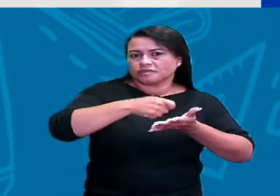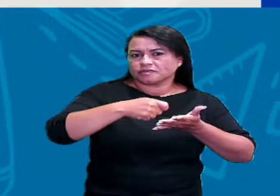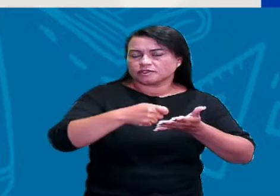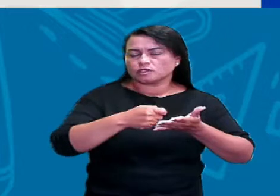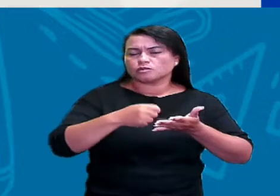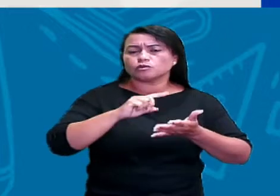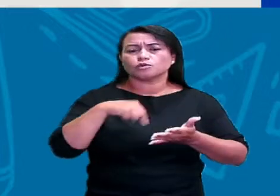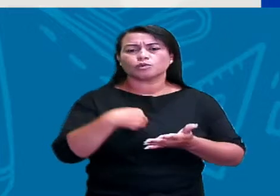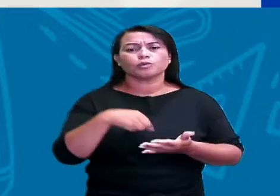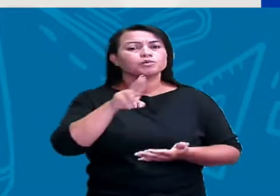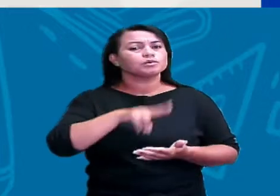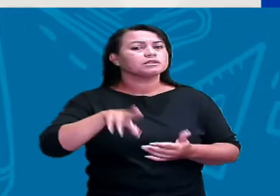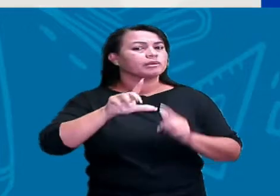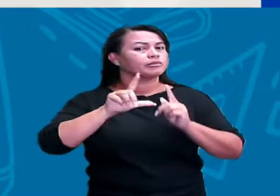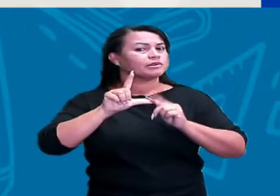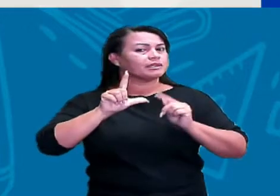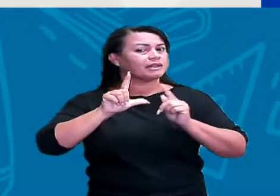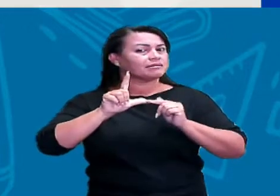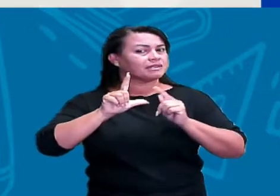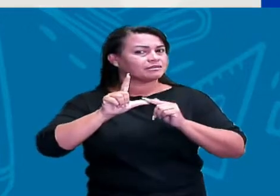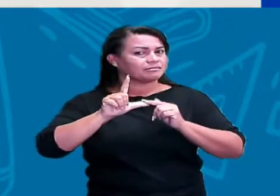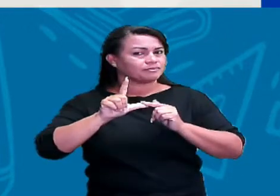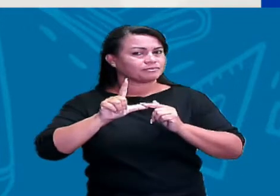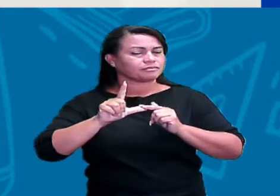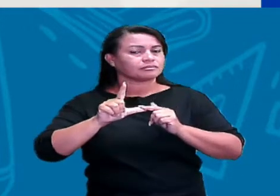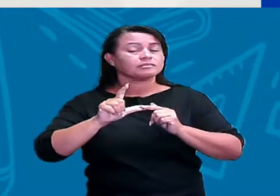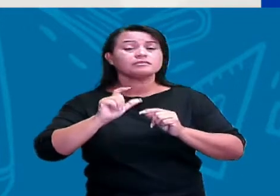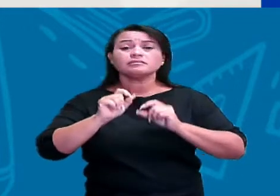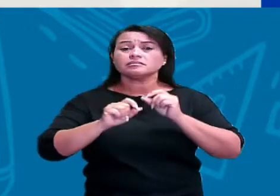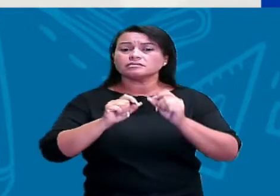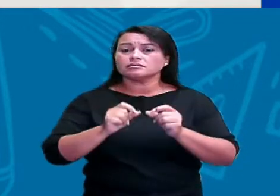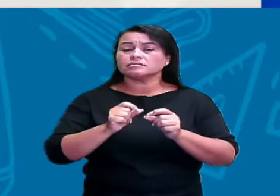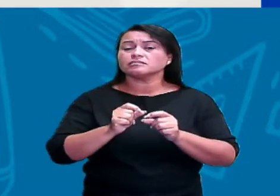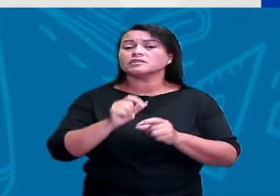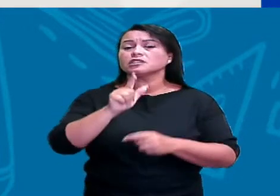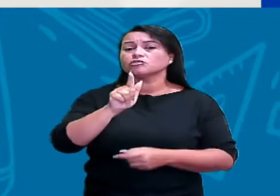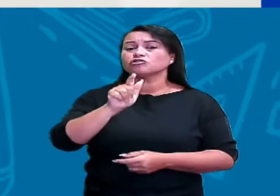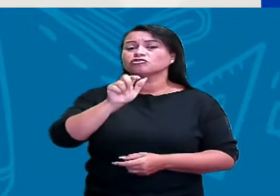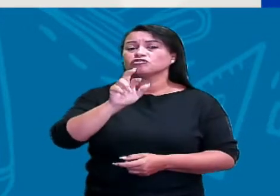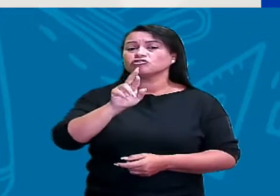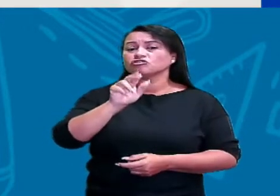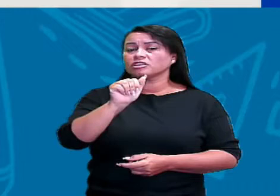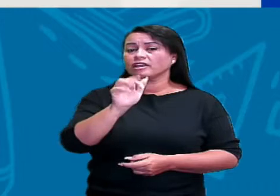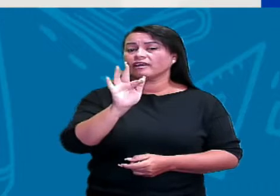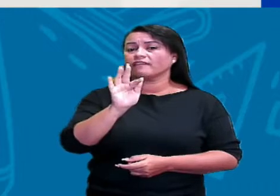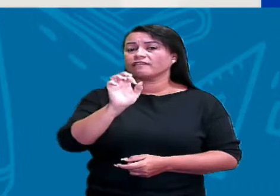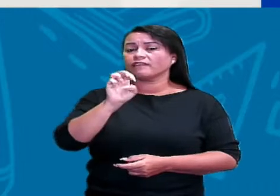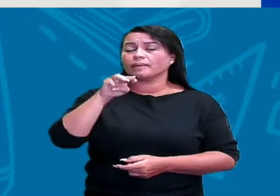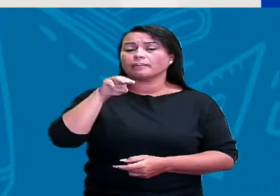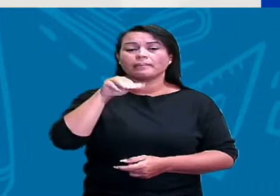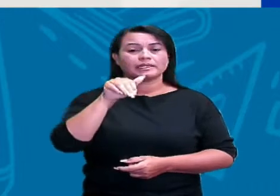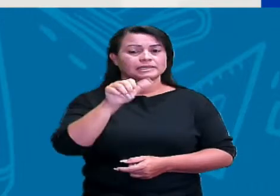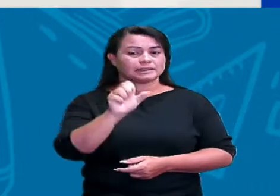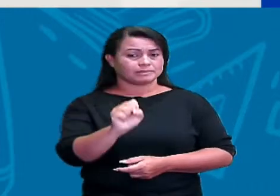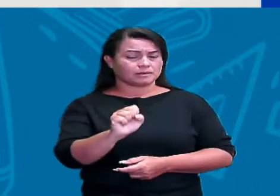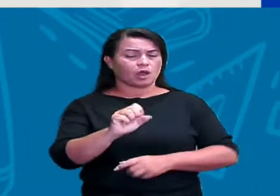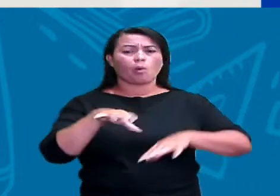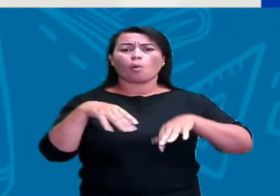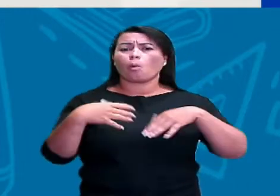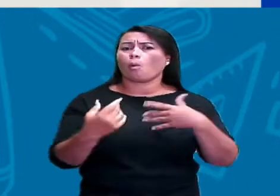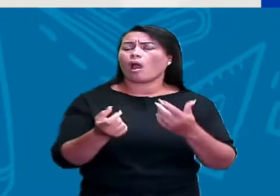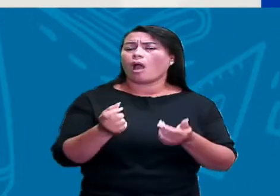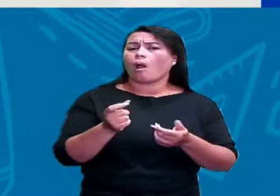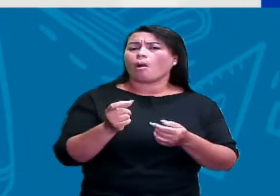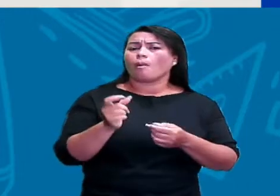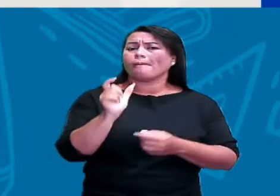gente utiliza as letras, que são os grafemas. Então, vamos ver que palavra